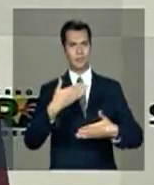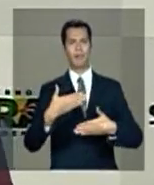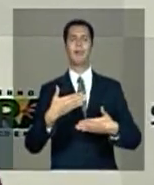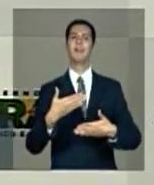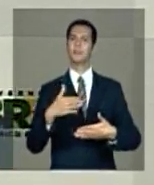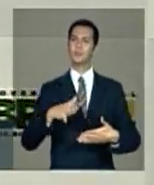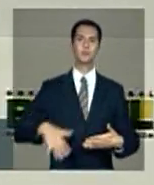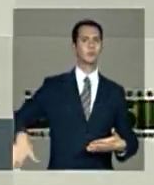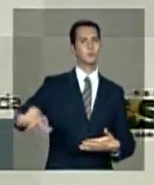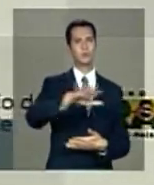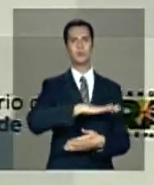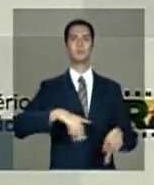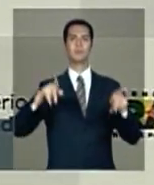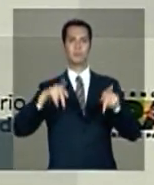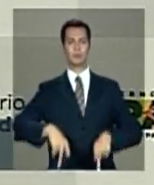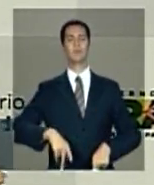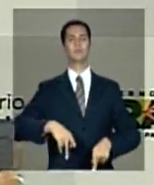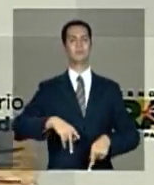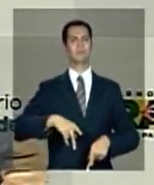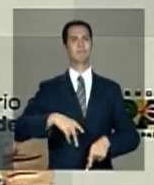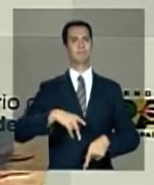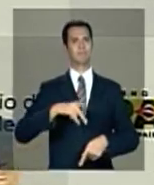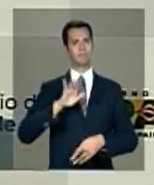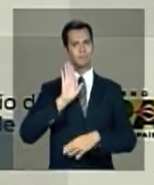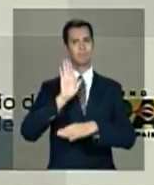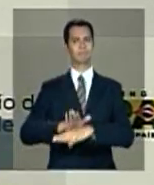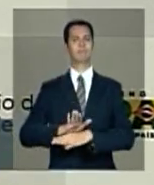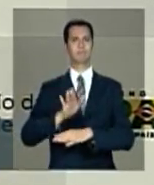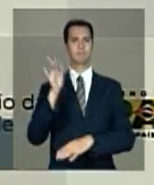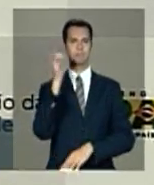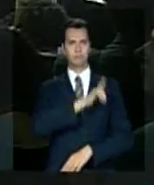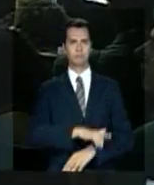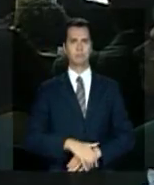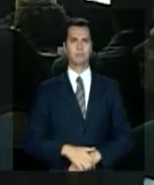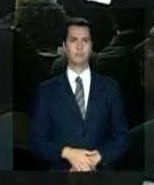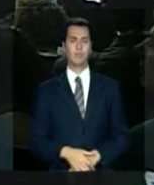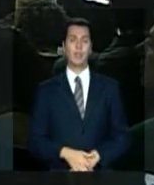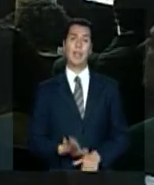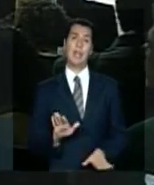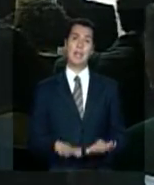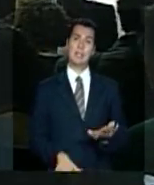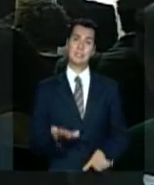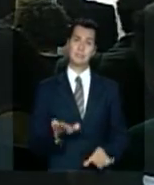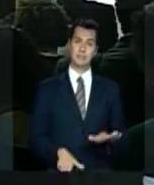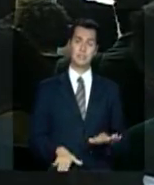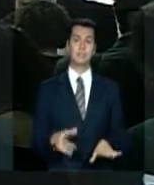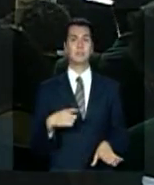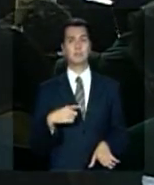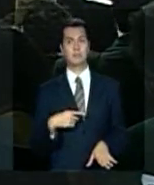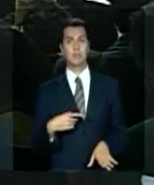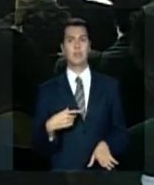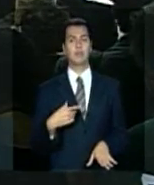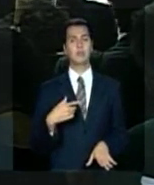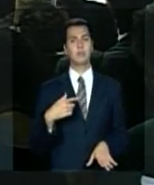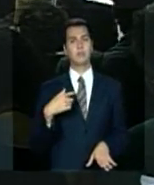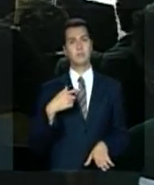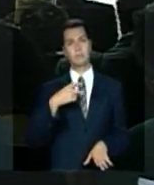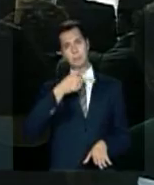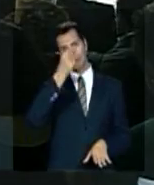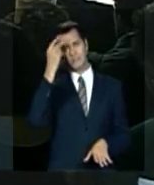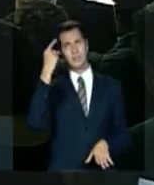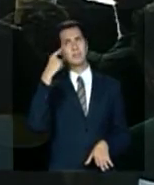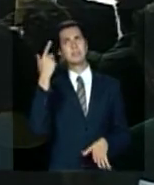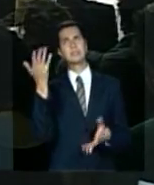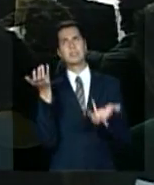município muitas vezes a pessoa tem a tendência de querer fazer uma nova quando tem uma que tá aqui está